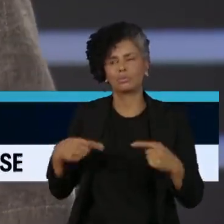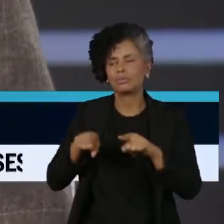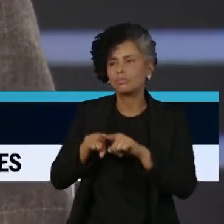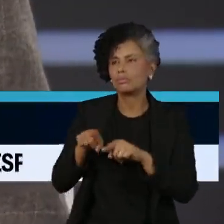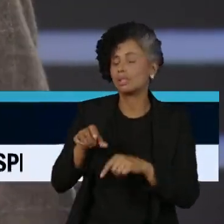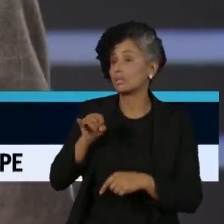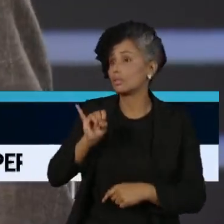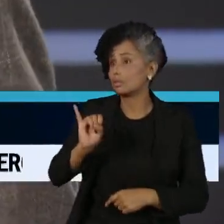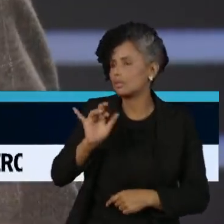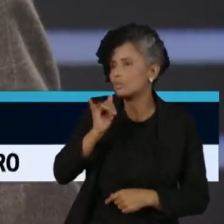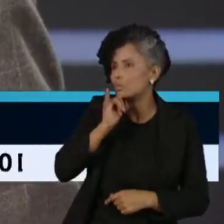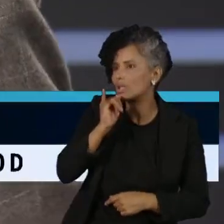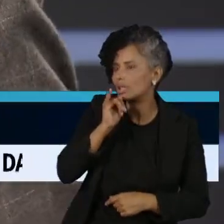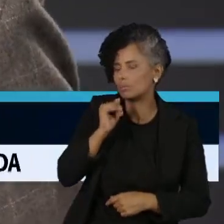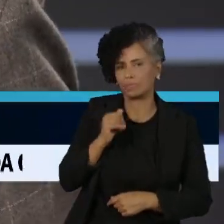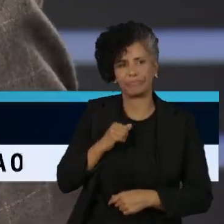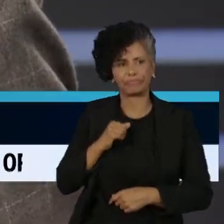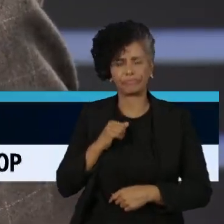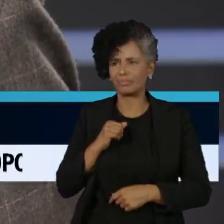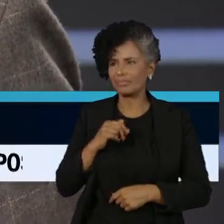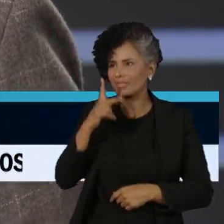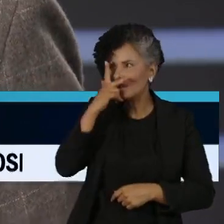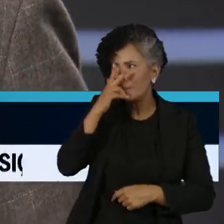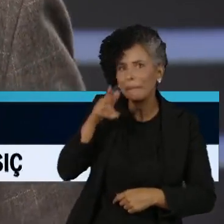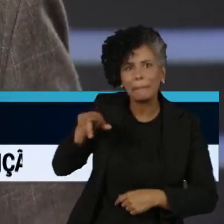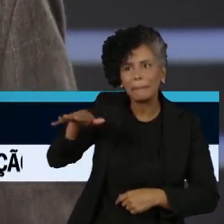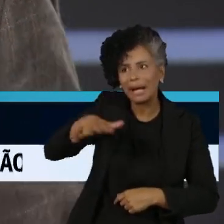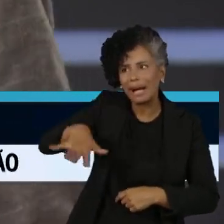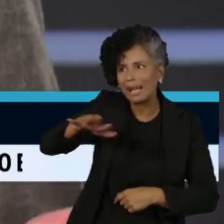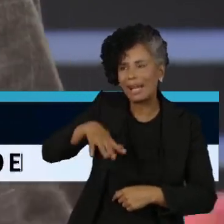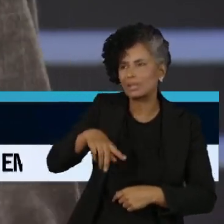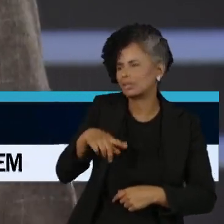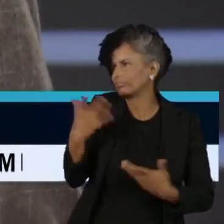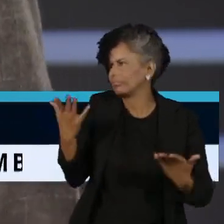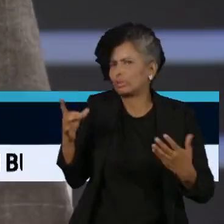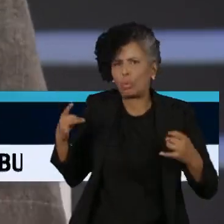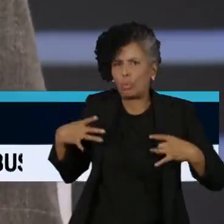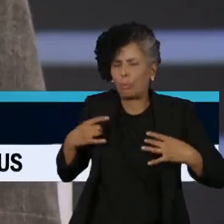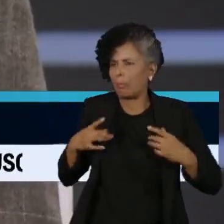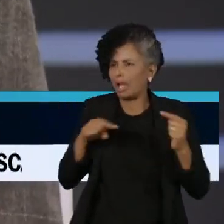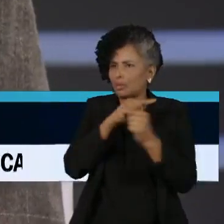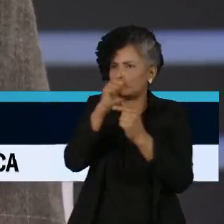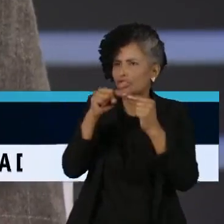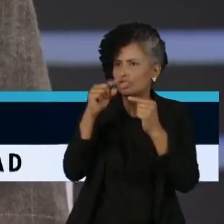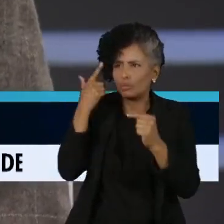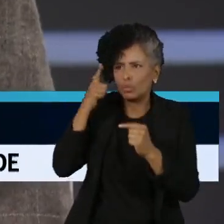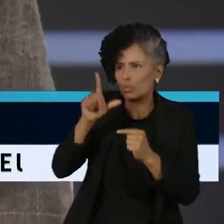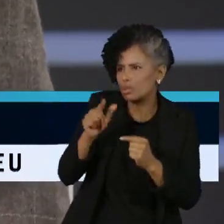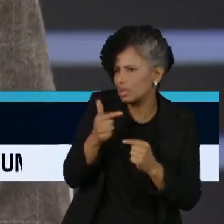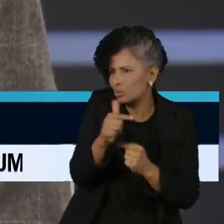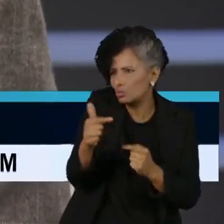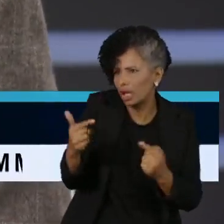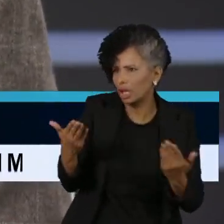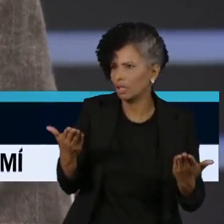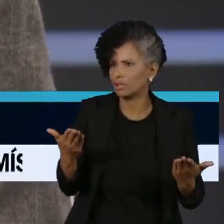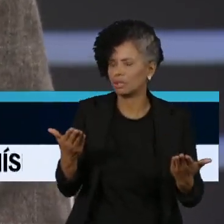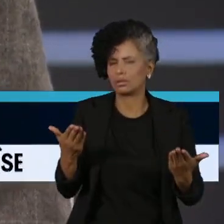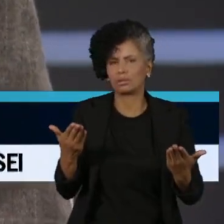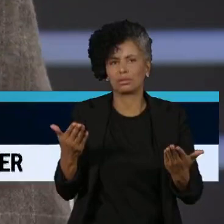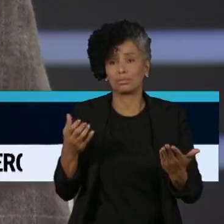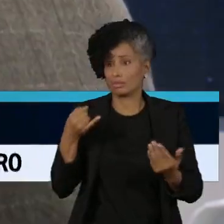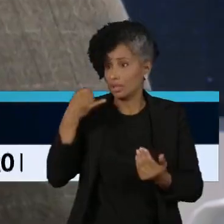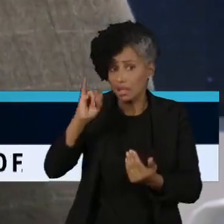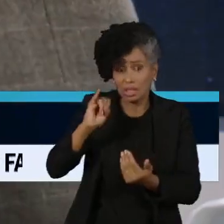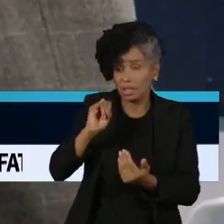quer dizer, você não tem mais medo de perder meta, né? Sim. Então, se você não tem punição, não tem que